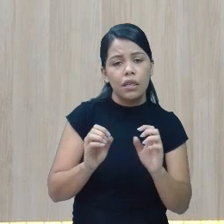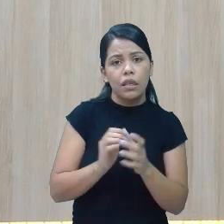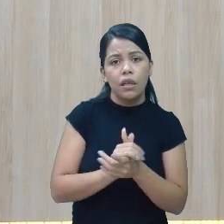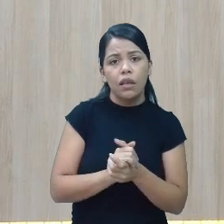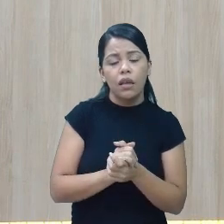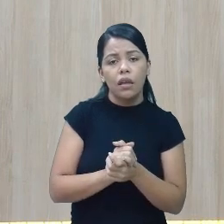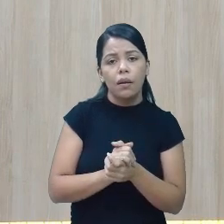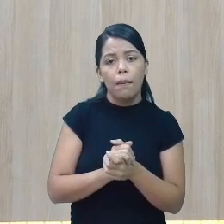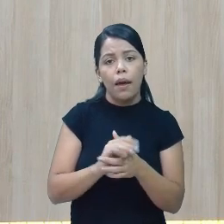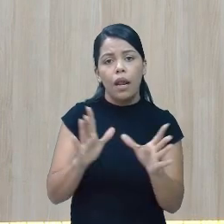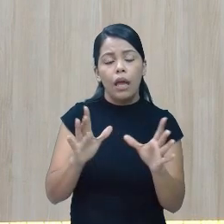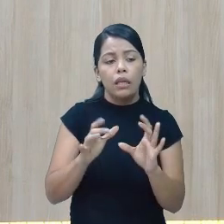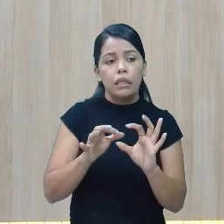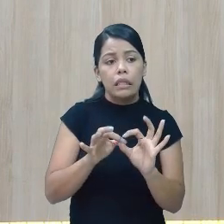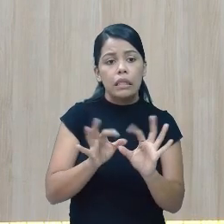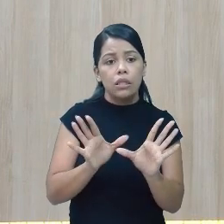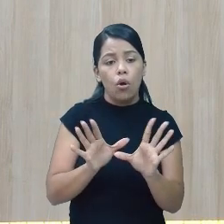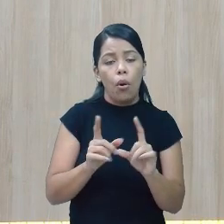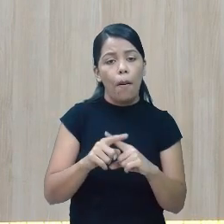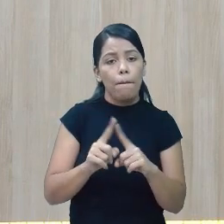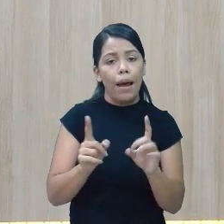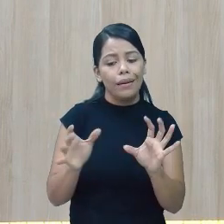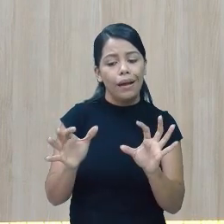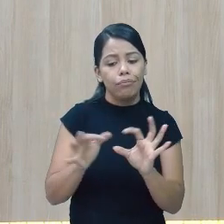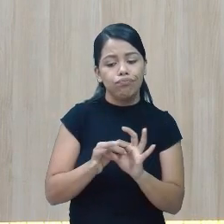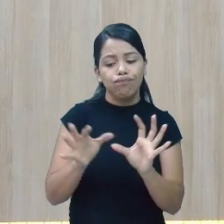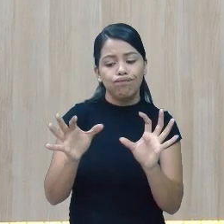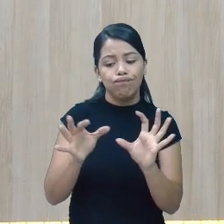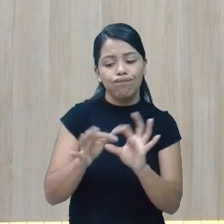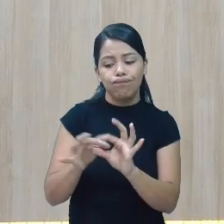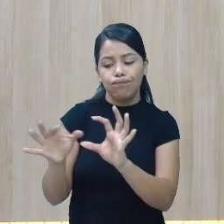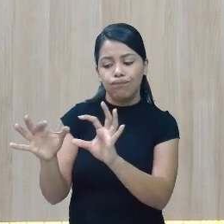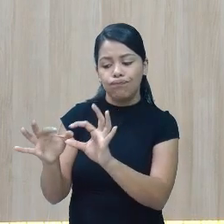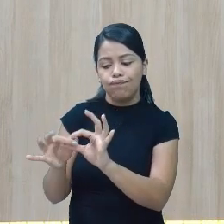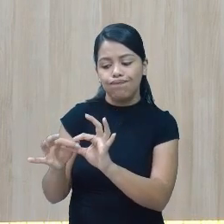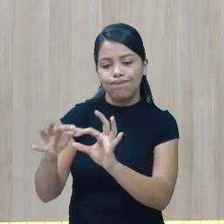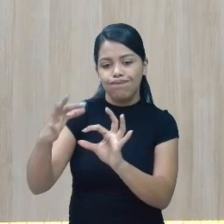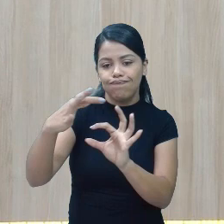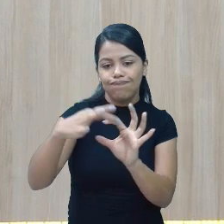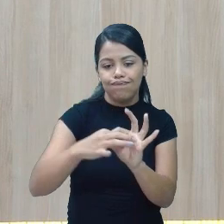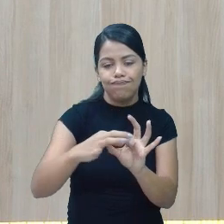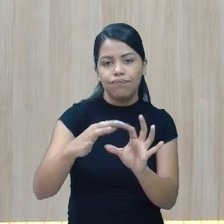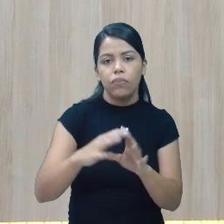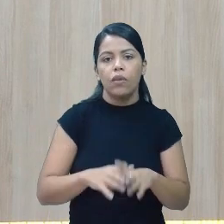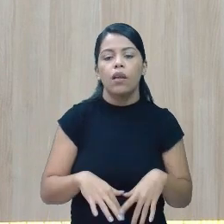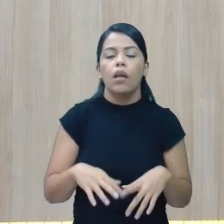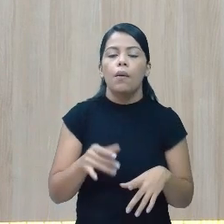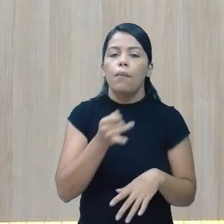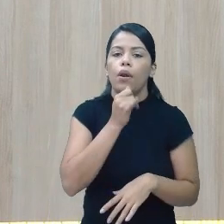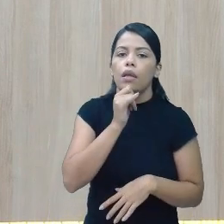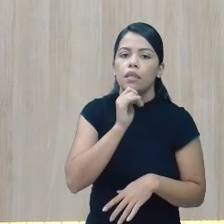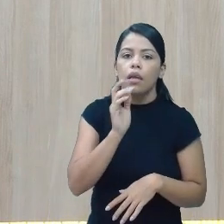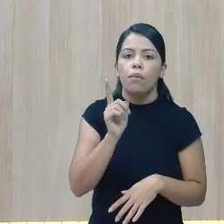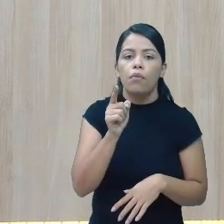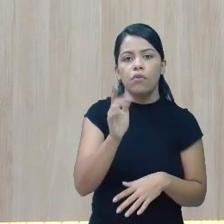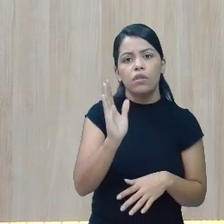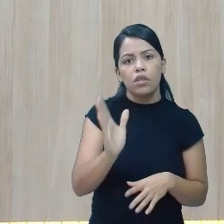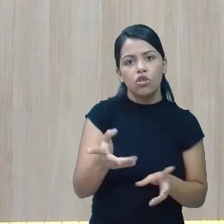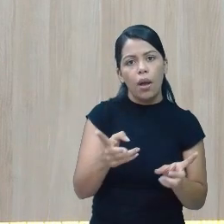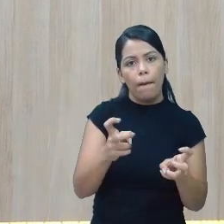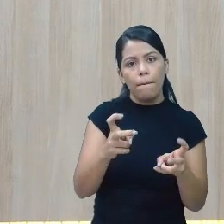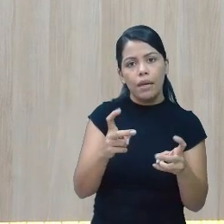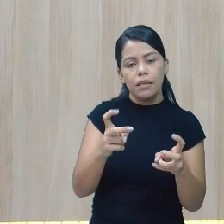está tudo amarradinho, né? Por exemplo, você já percebeu que em uma determinada rede social que você utiliza,